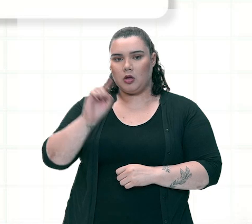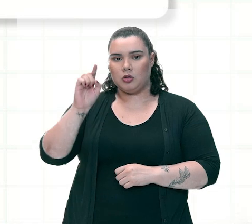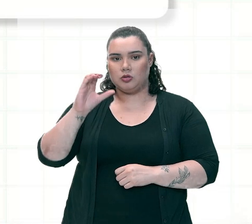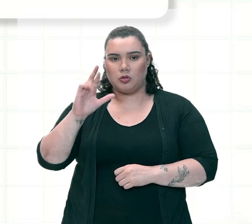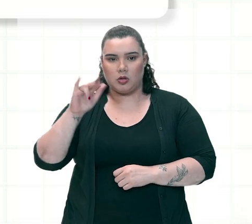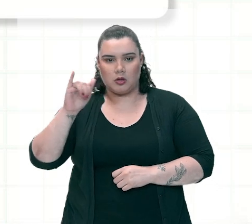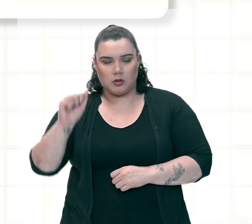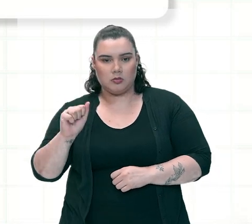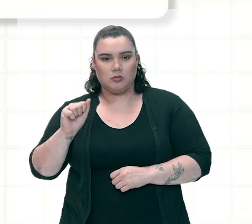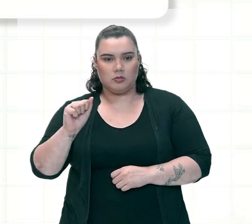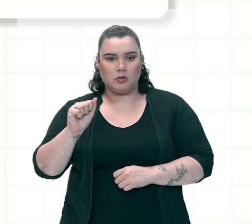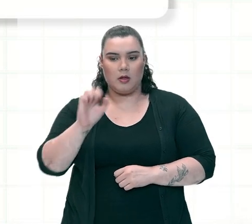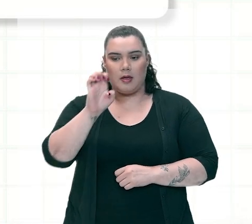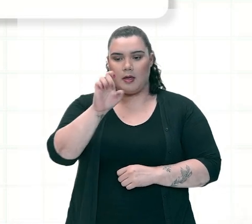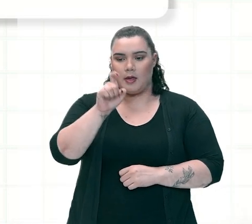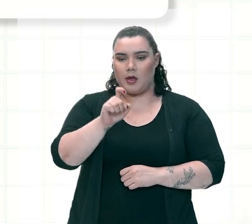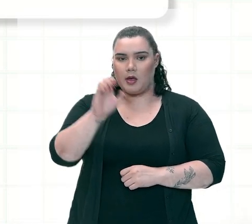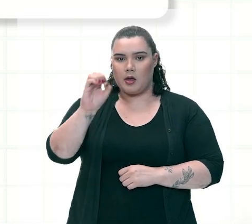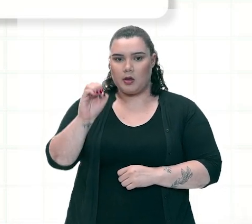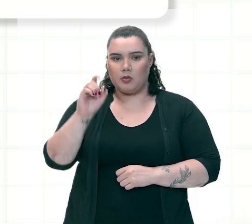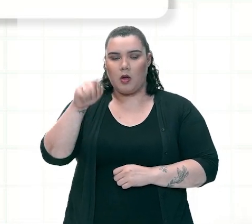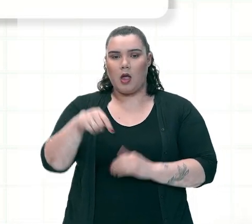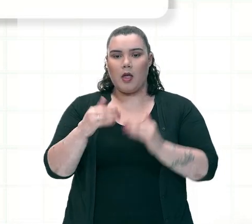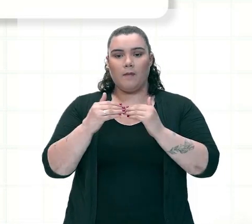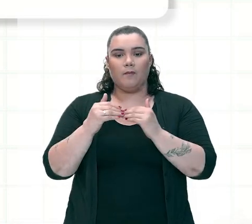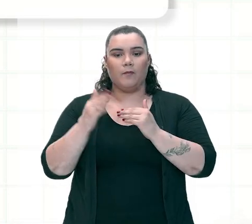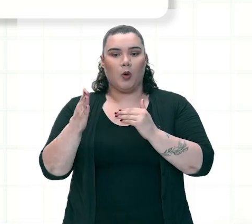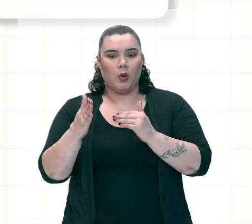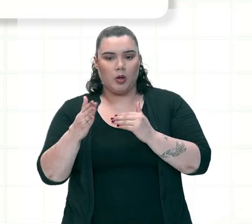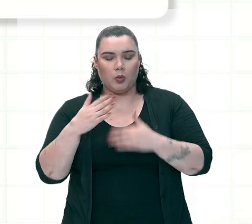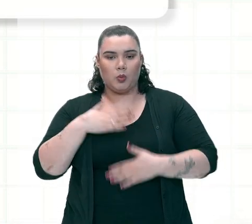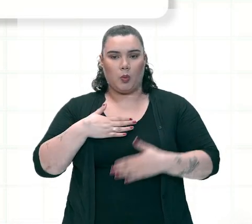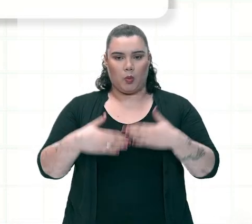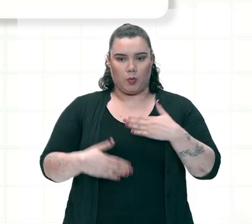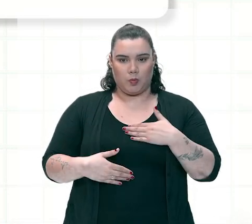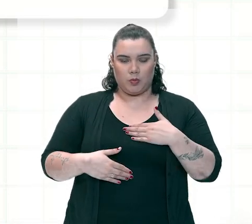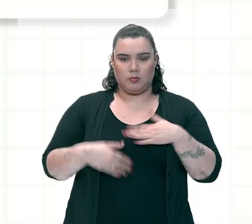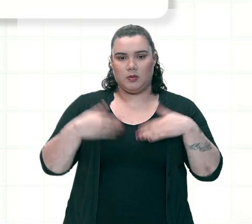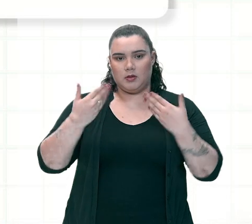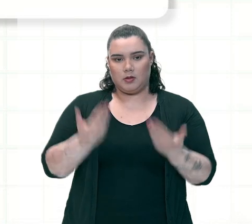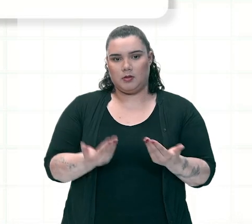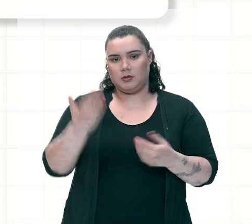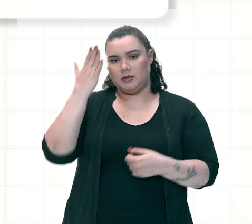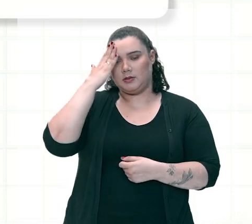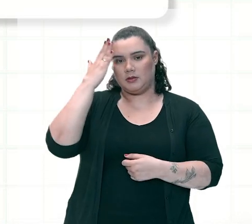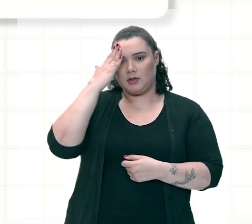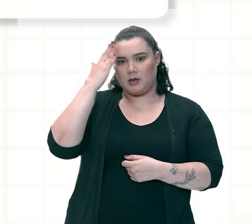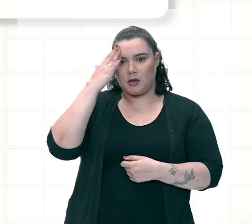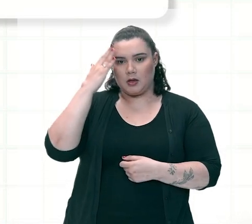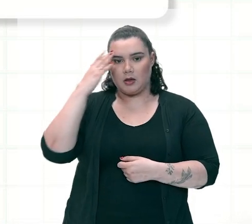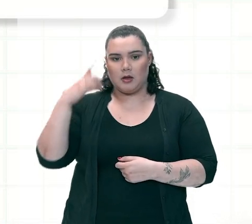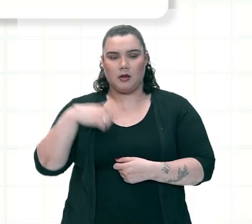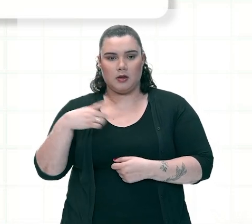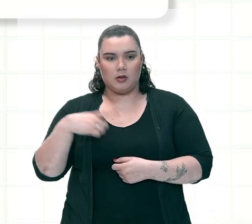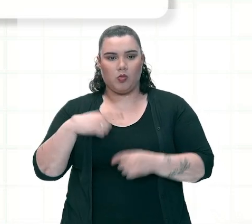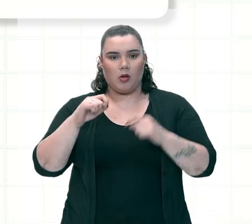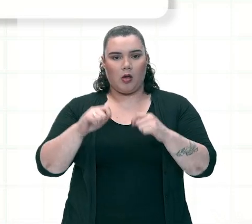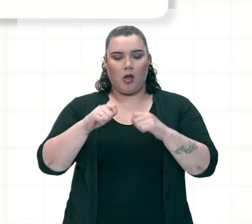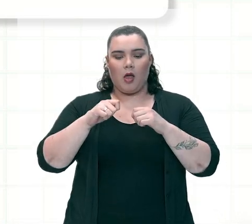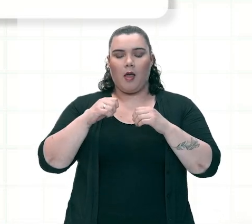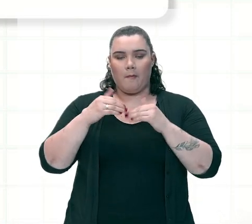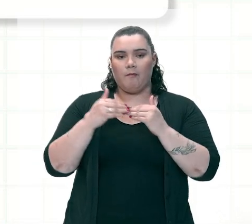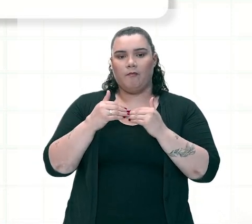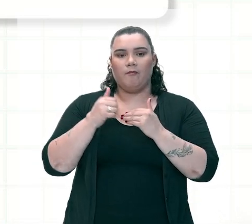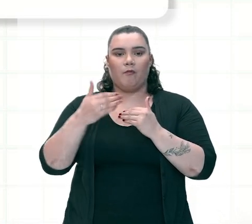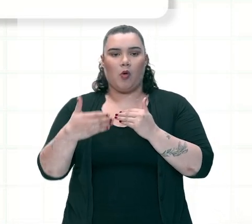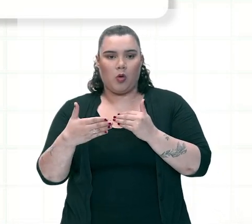Esse exo quer dizer fora. Então, a gente já sabe que esse tipo de glândula, ela está